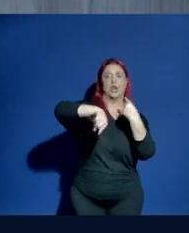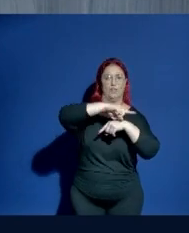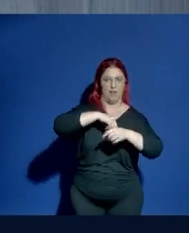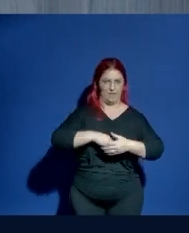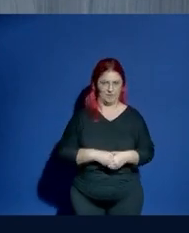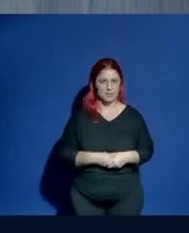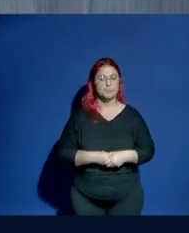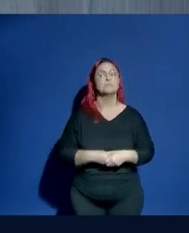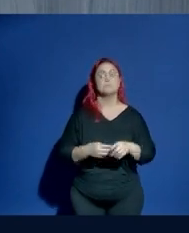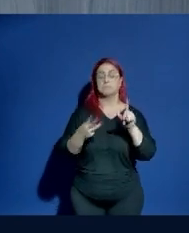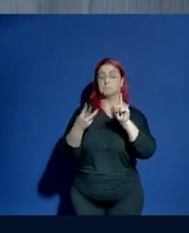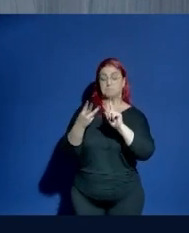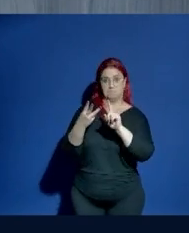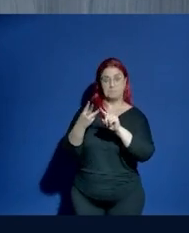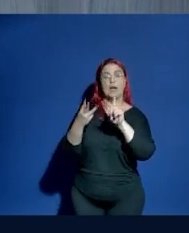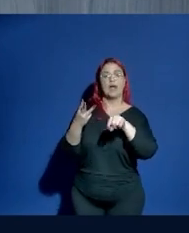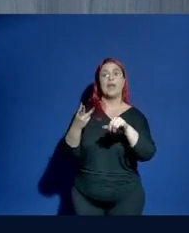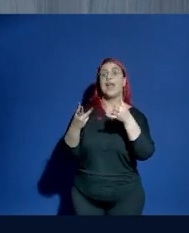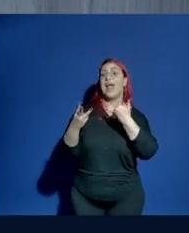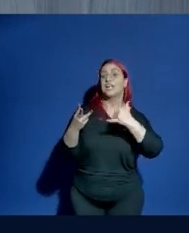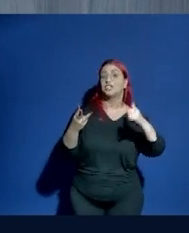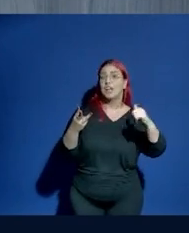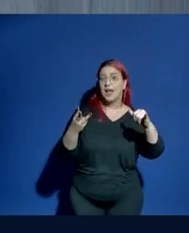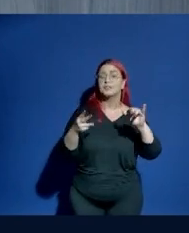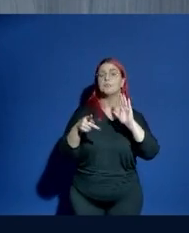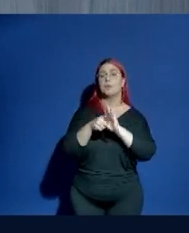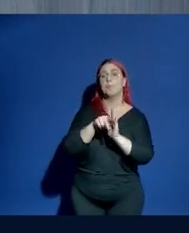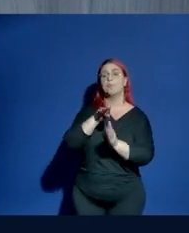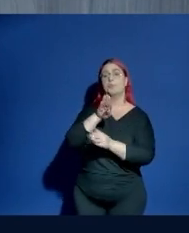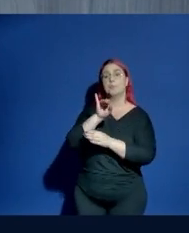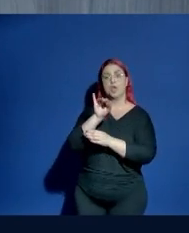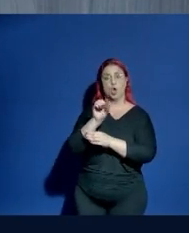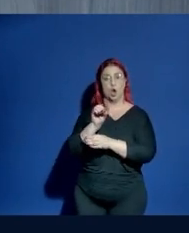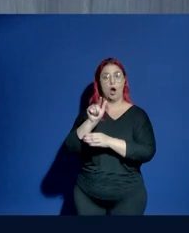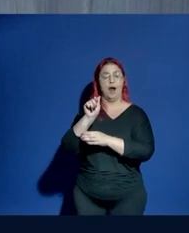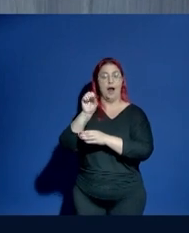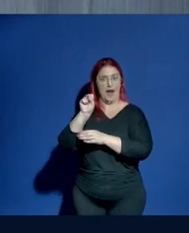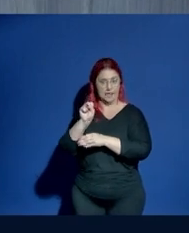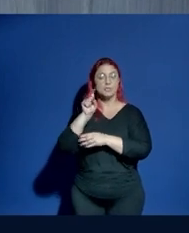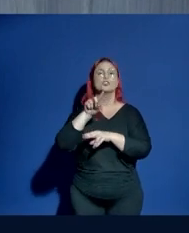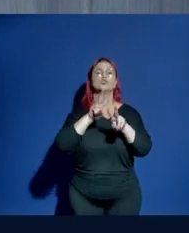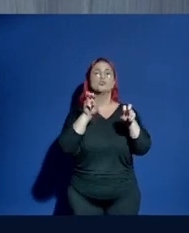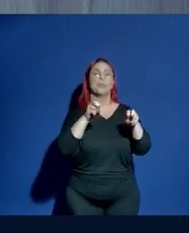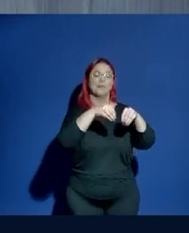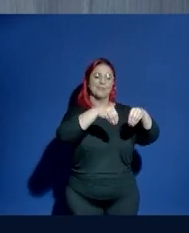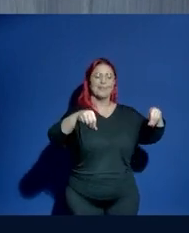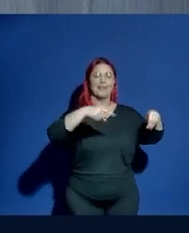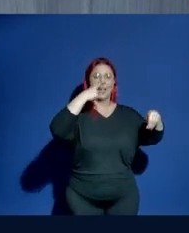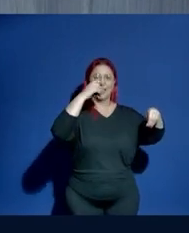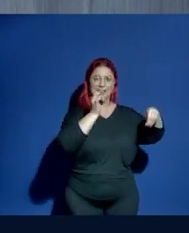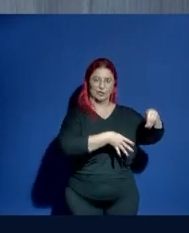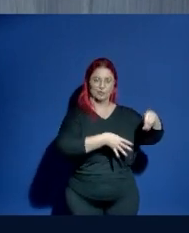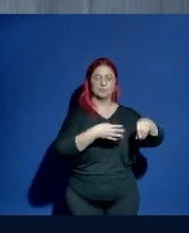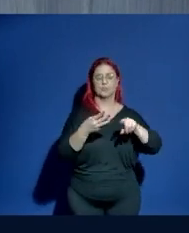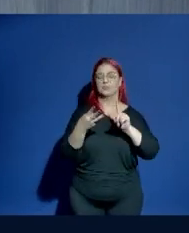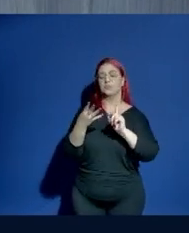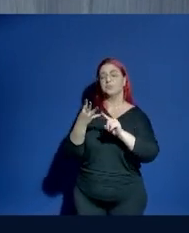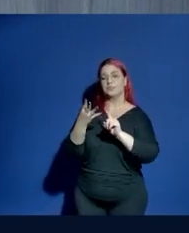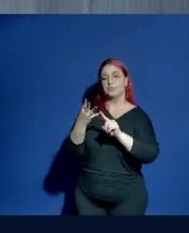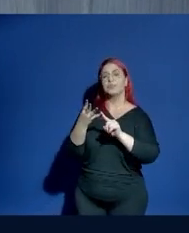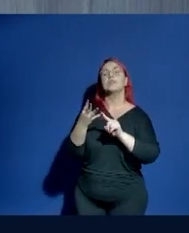que produz energia elétrica a partir de biogás em aterros sanitários e a gás verde